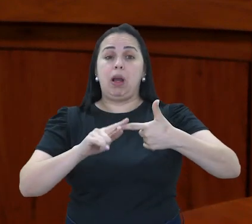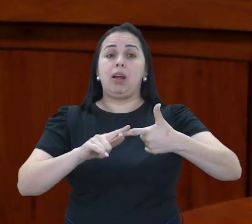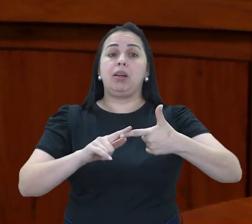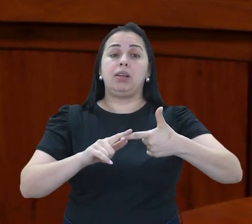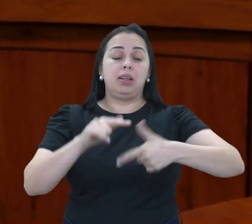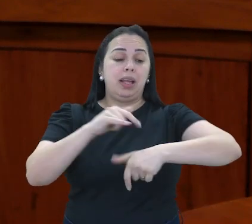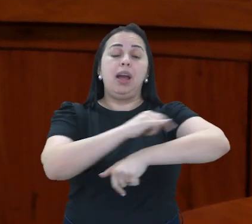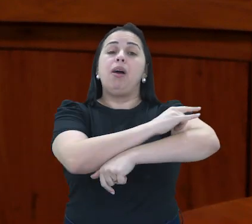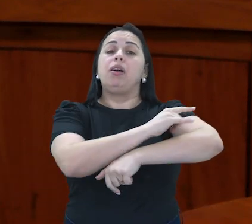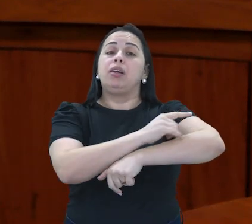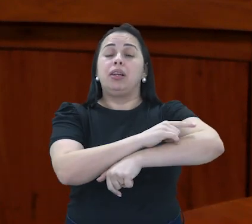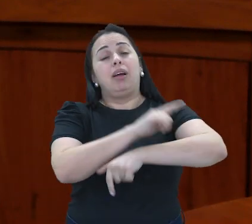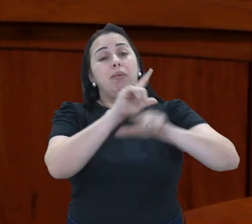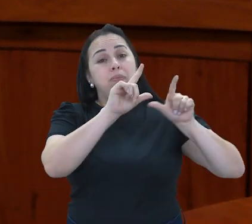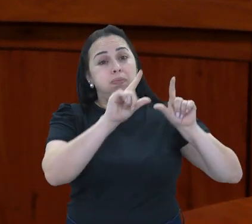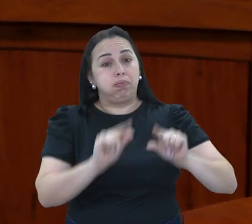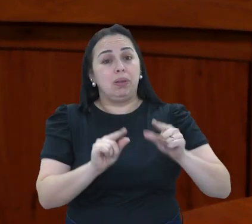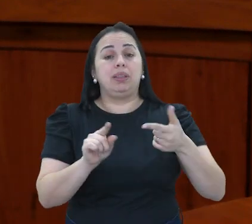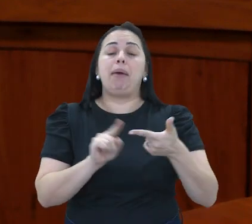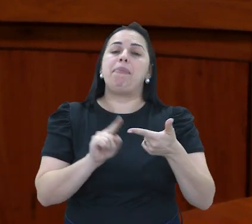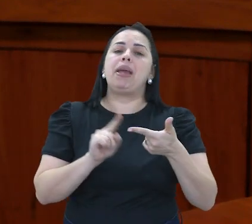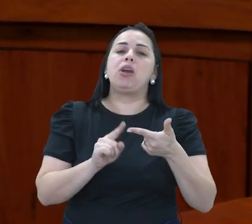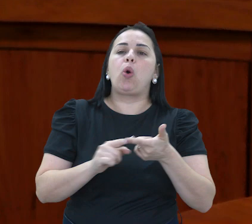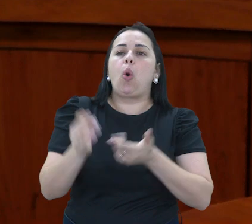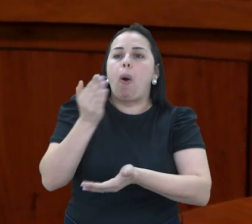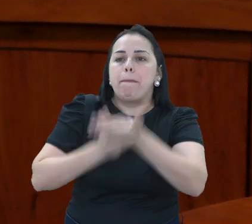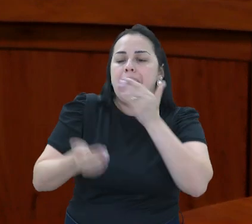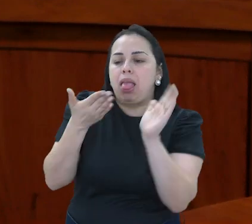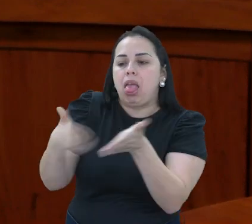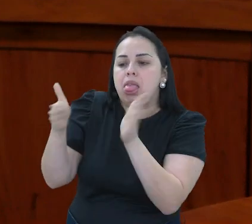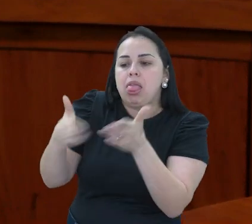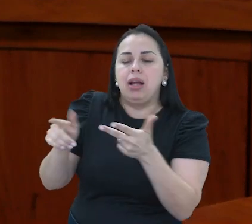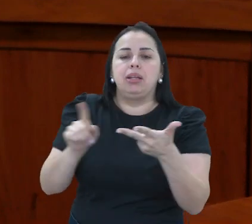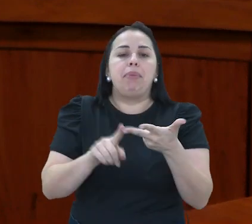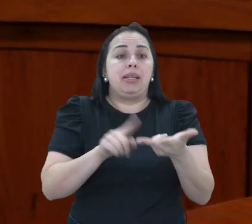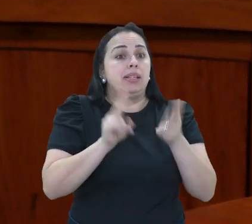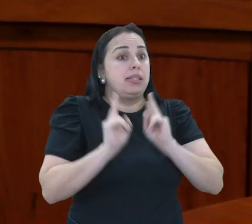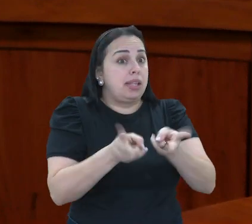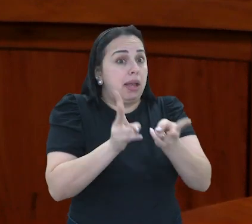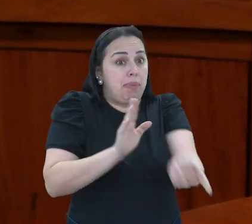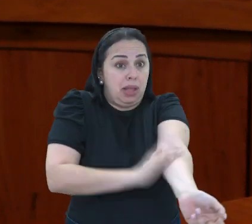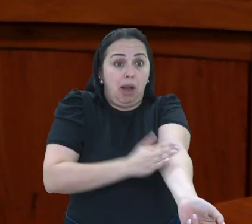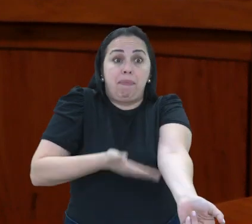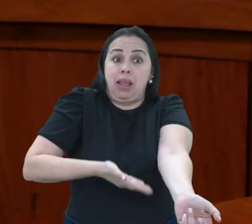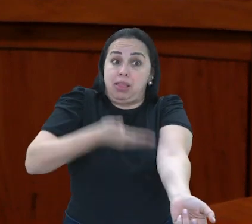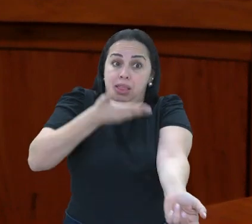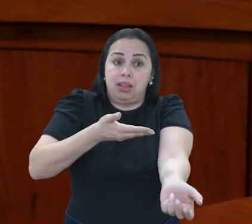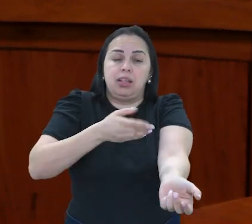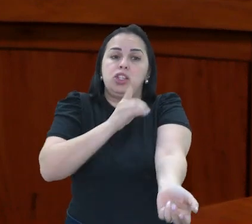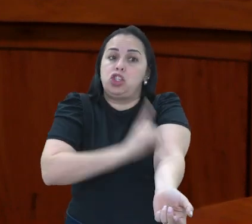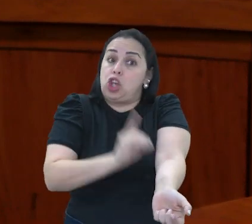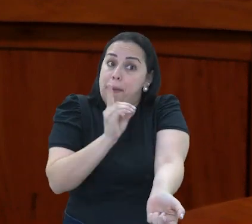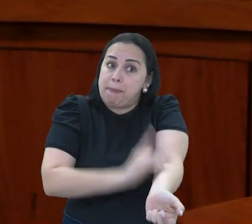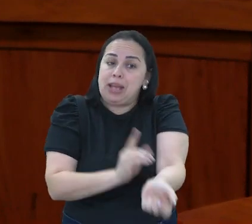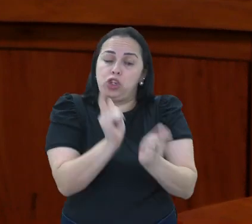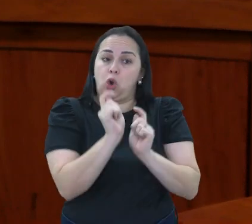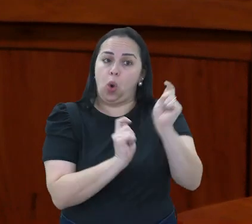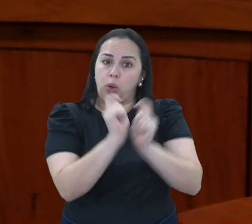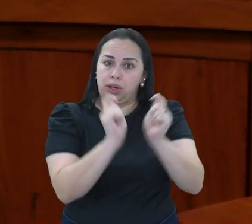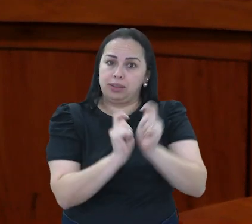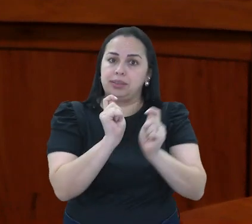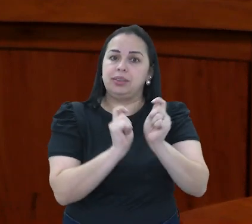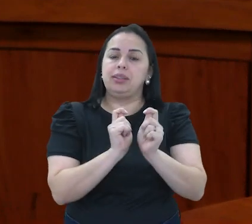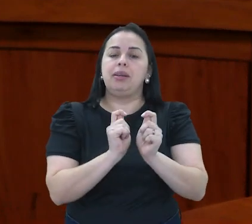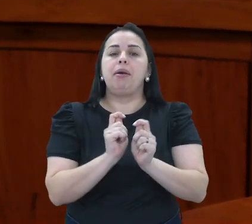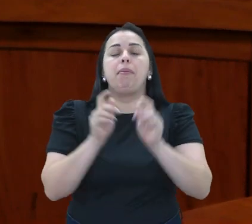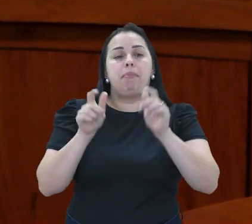o consumo de alimentos industrializados, tá sempre de olho na pressão, controle de pressão,